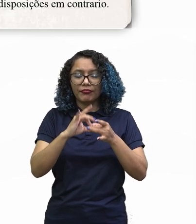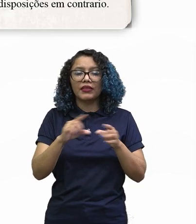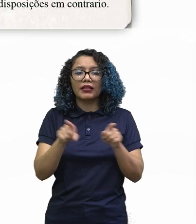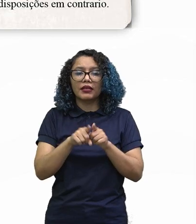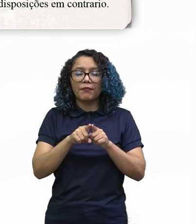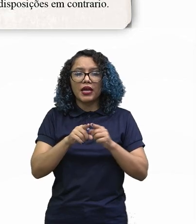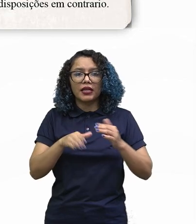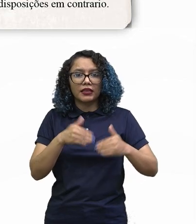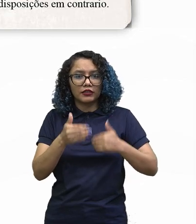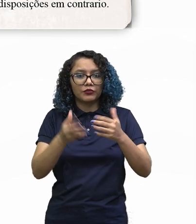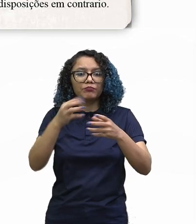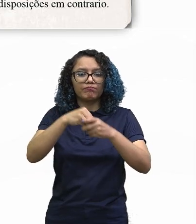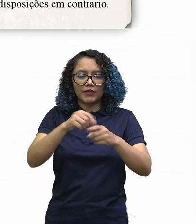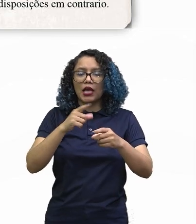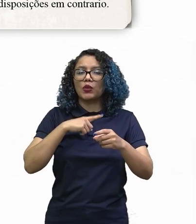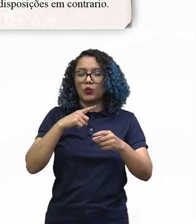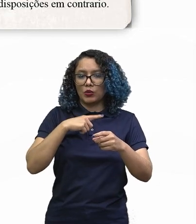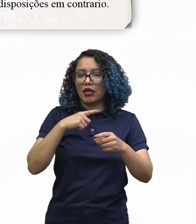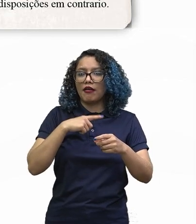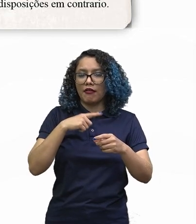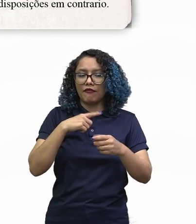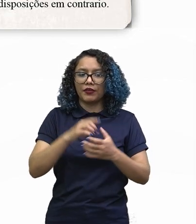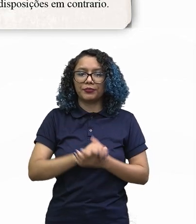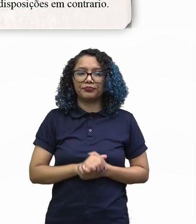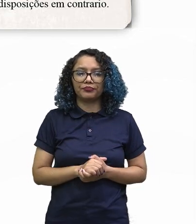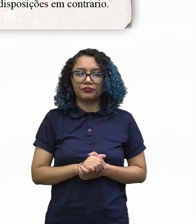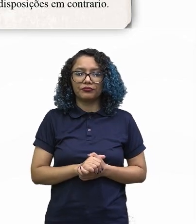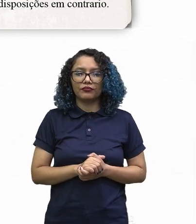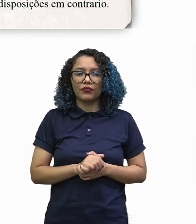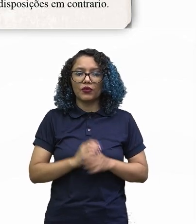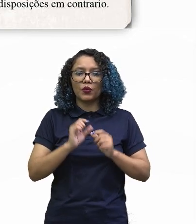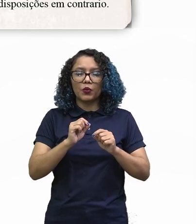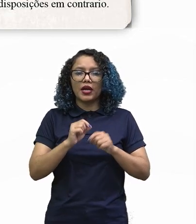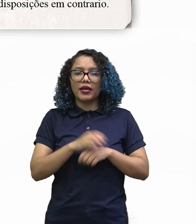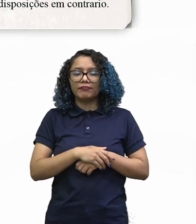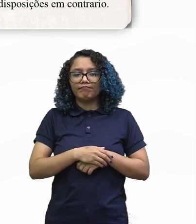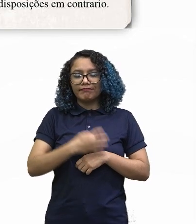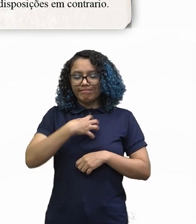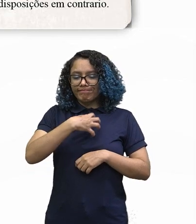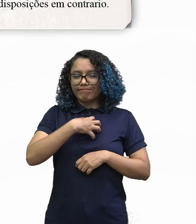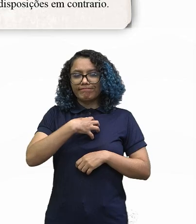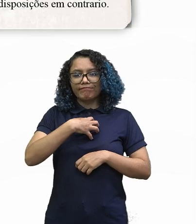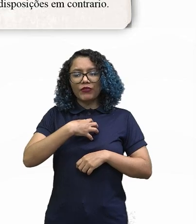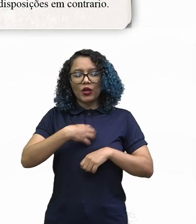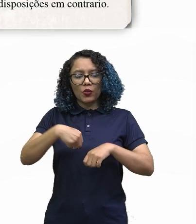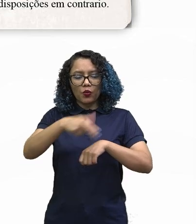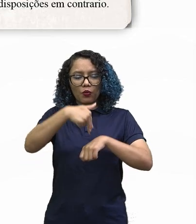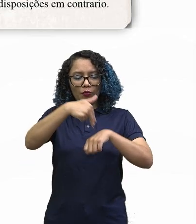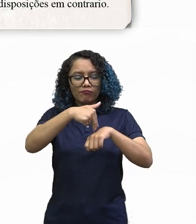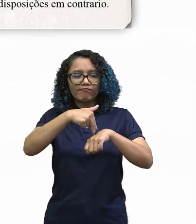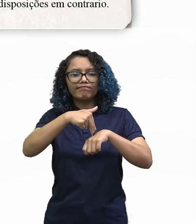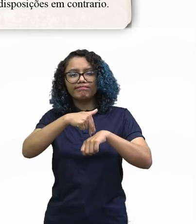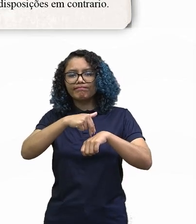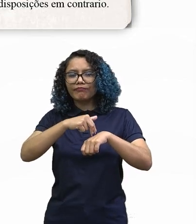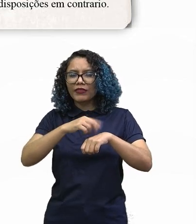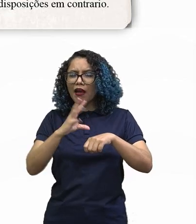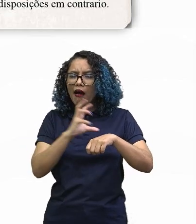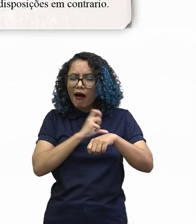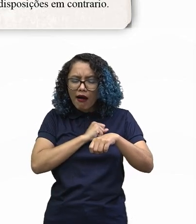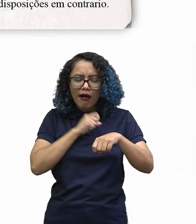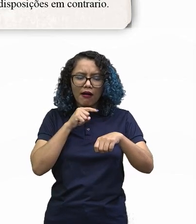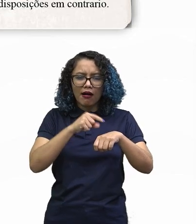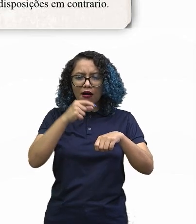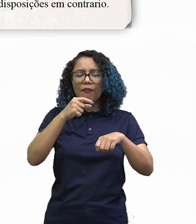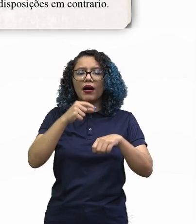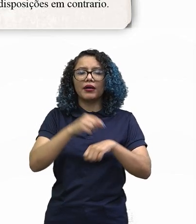desenvolvimento interno, né, o aumento do sentimento de nacionalismo nas percepções sobre o papel do país na